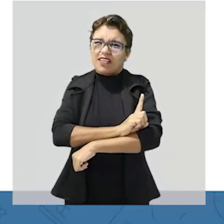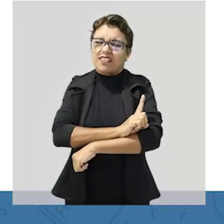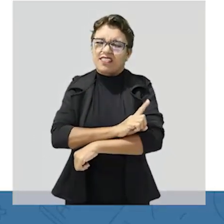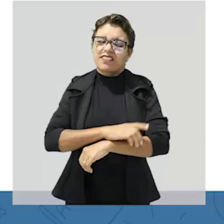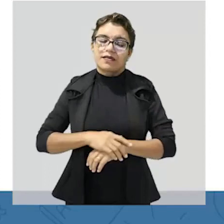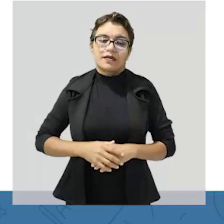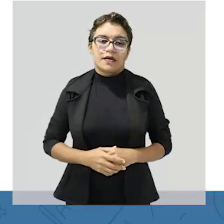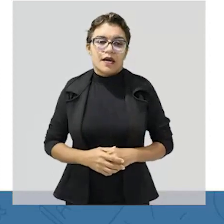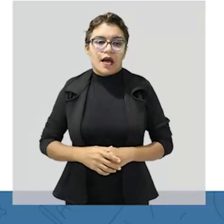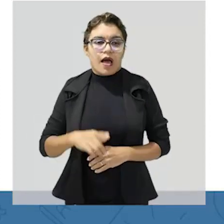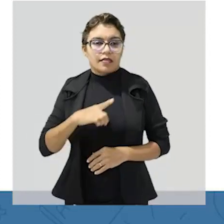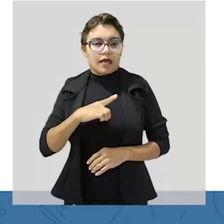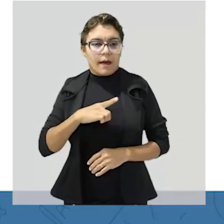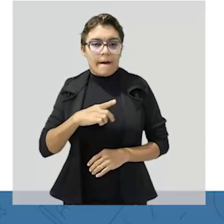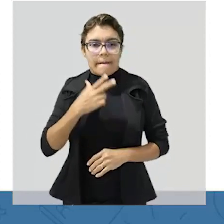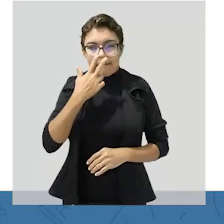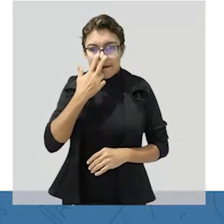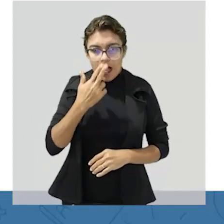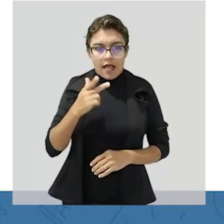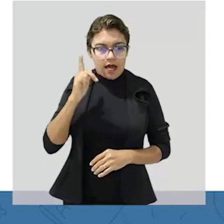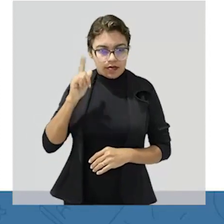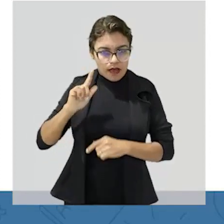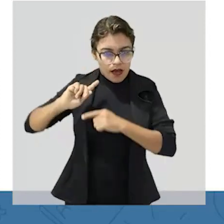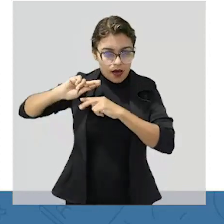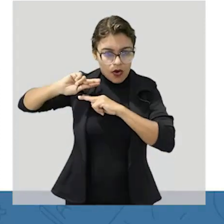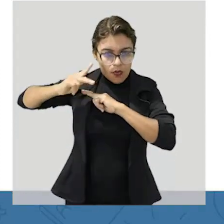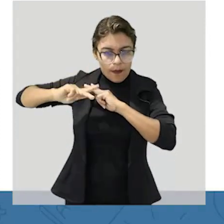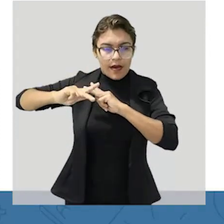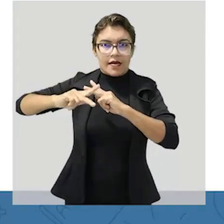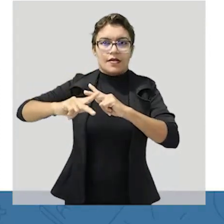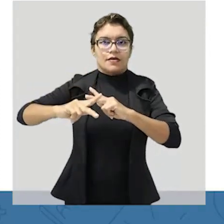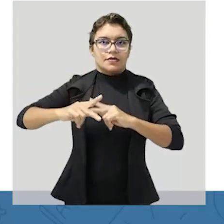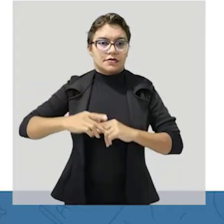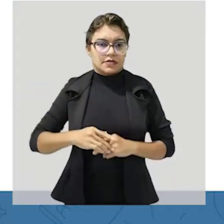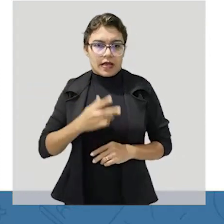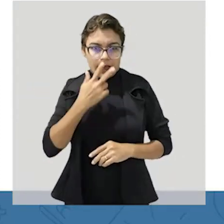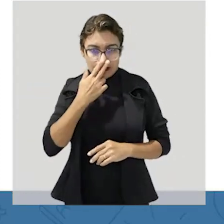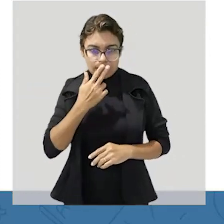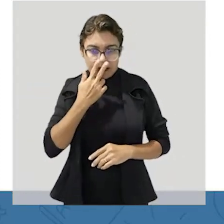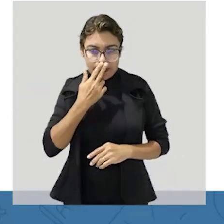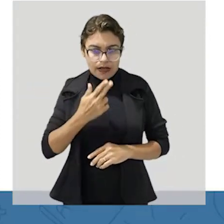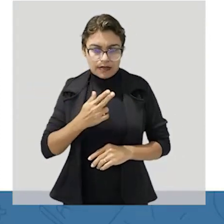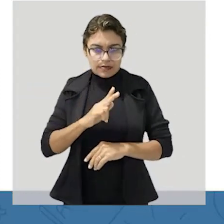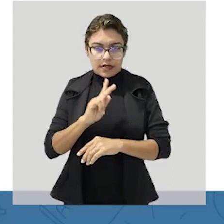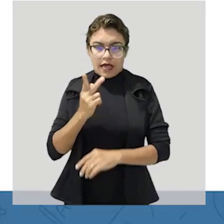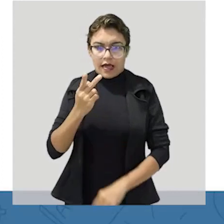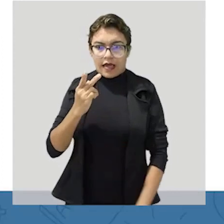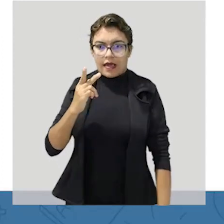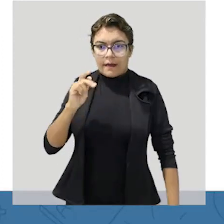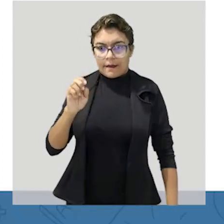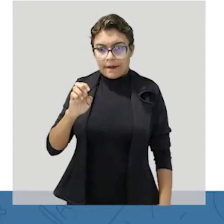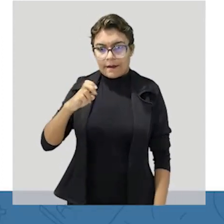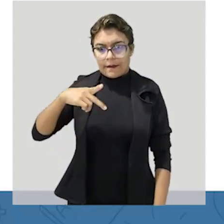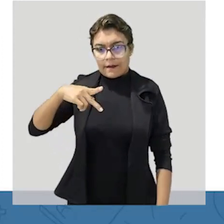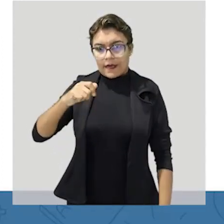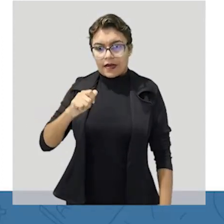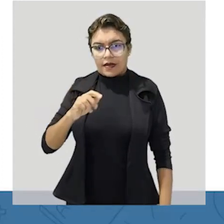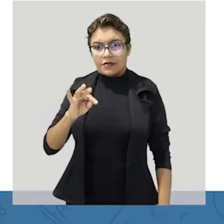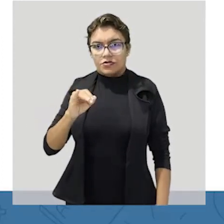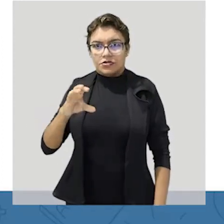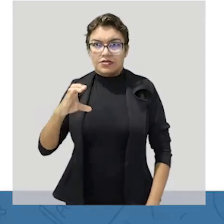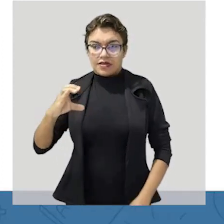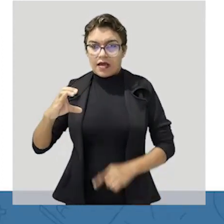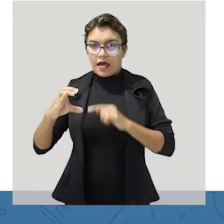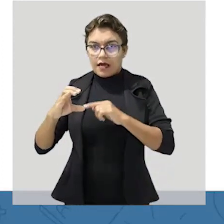evolucionistas, né? Tem a teoria da evolução, né? Do primeiro homem, aí tem aquela história